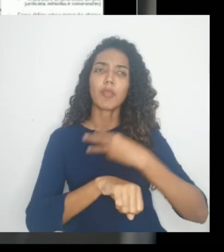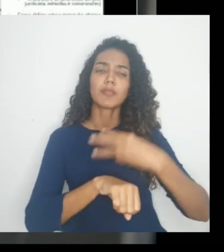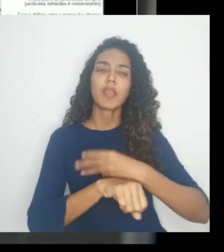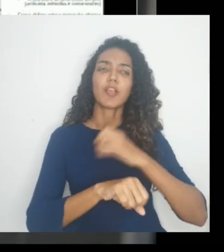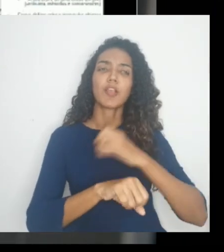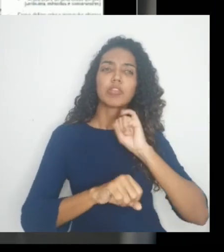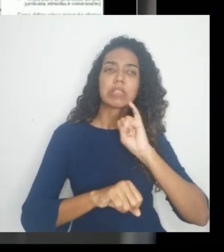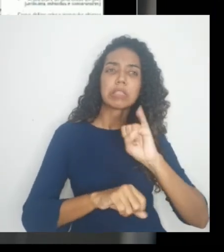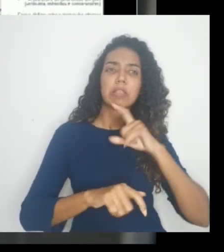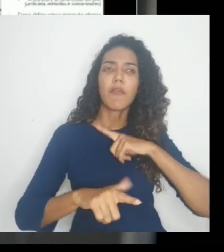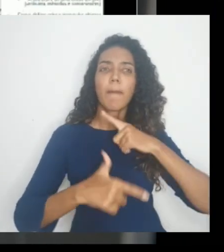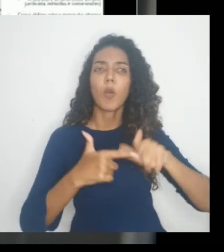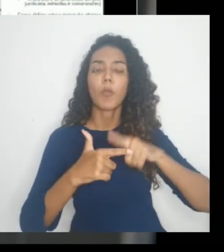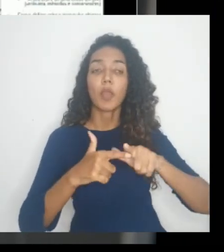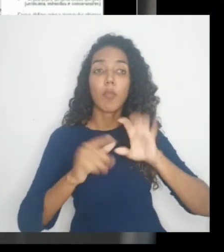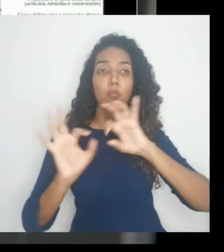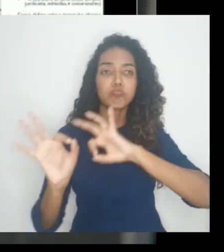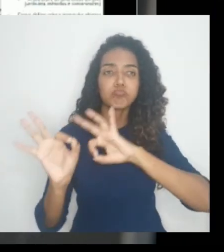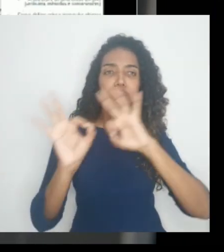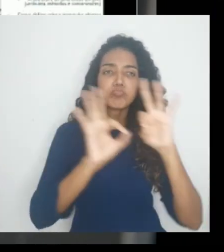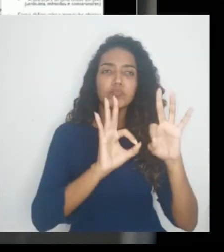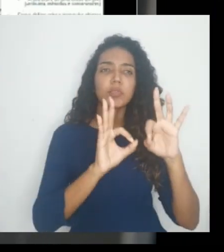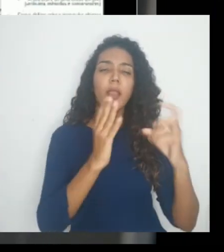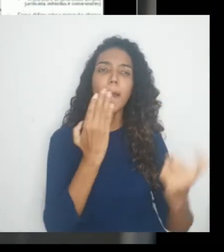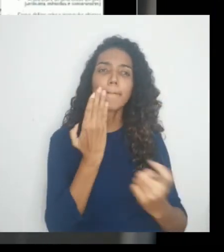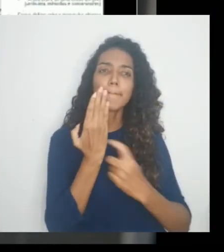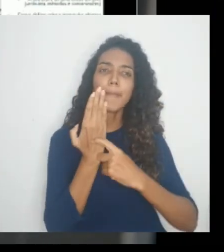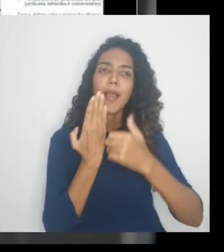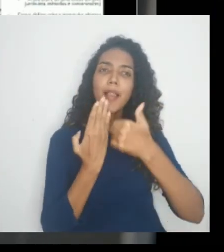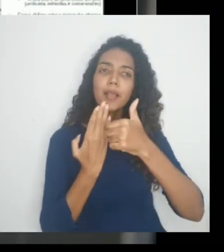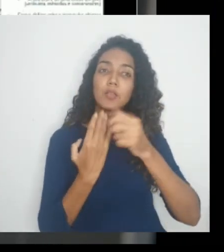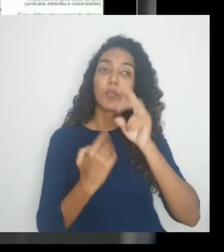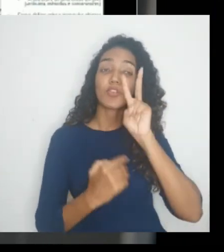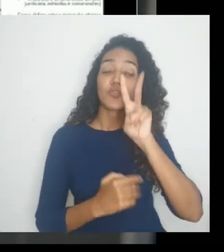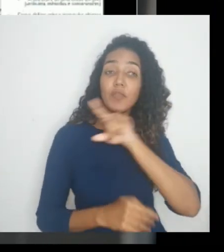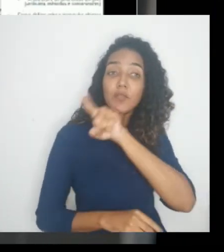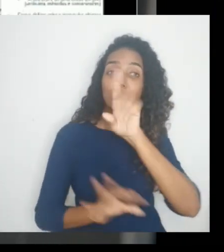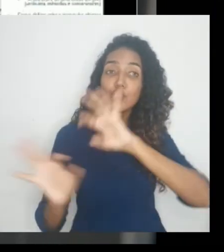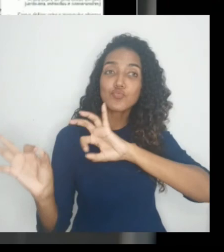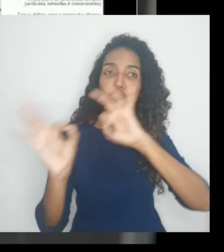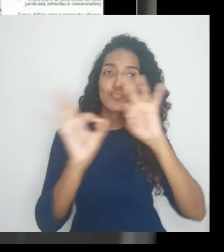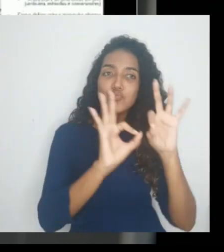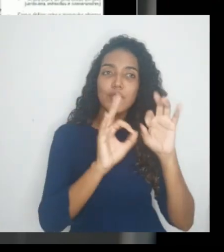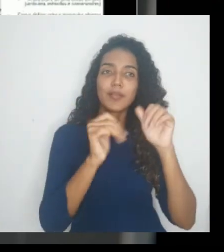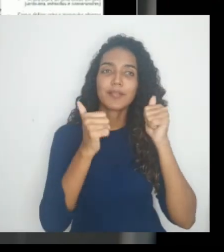assistir o vídeo, deixa um like para a gente saber que você está assistindo, que você está acompanhando. Valeu, obrigado, até mais.